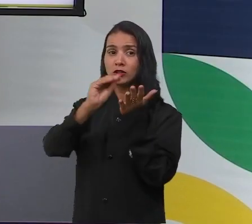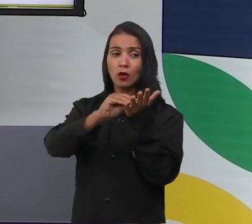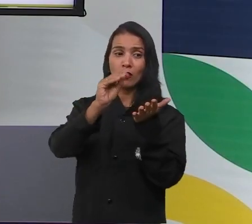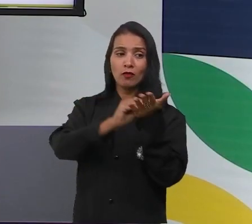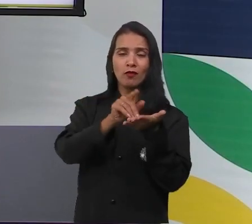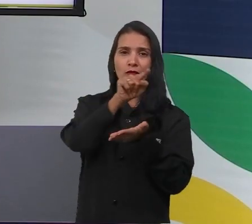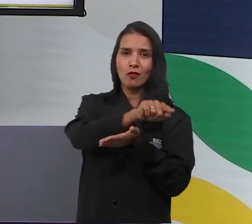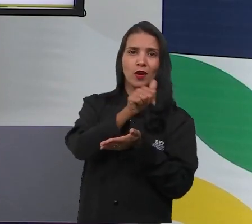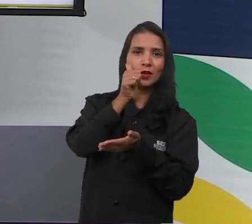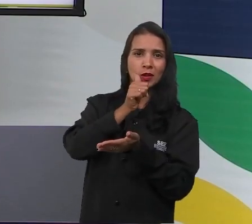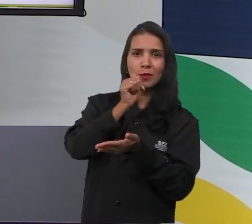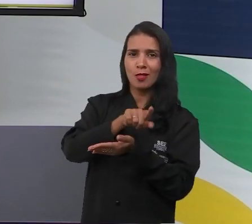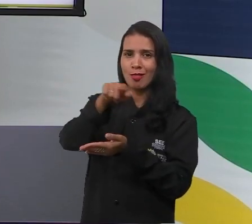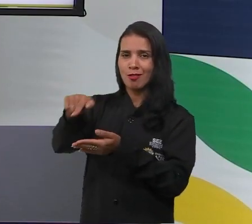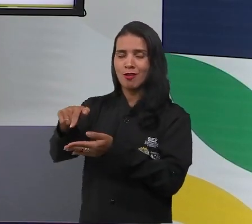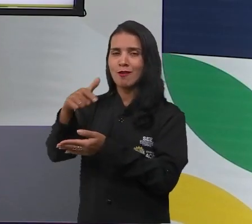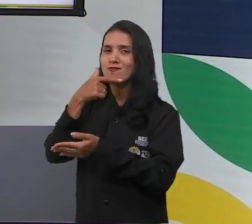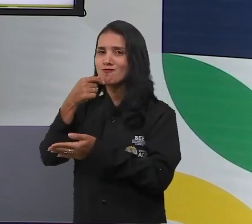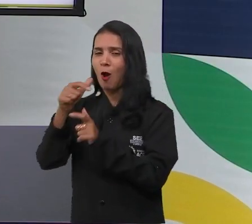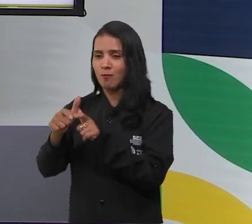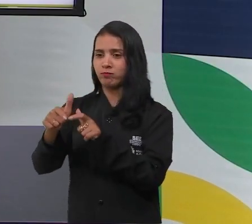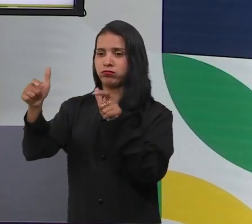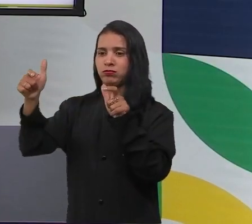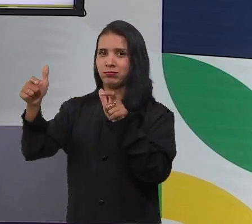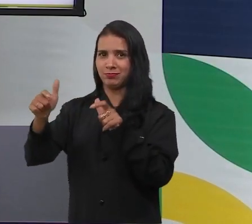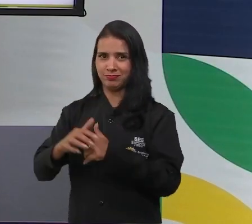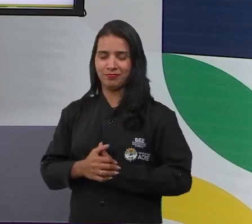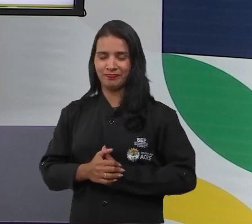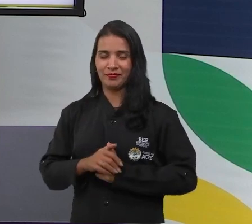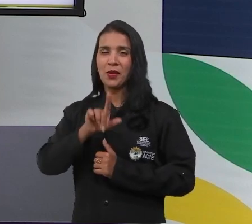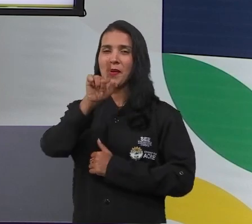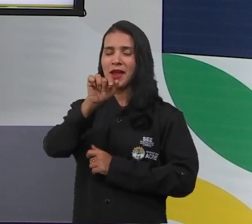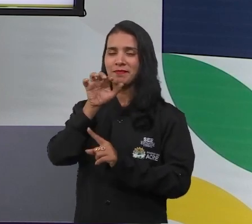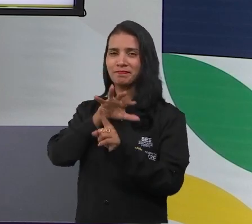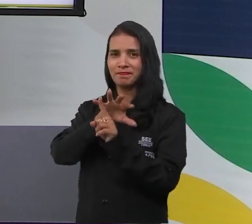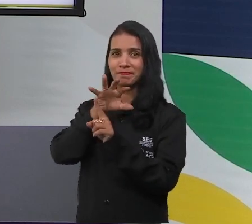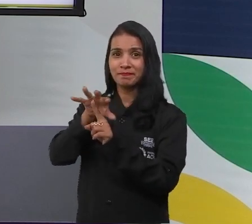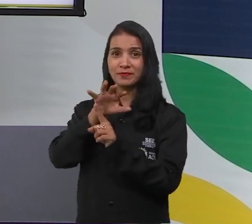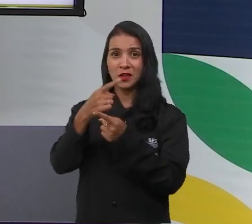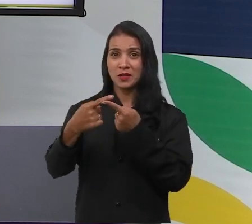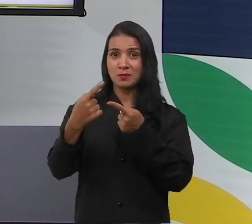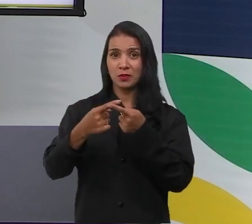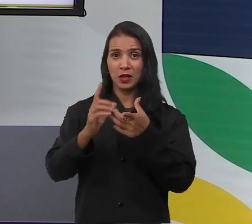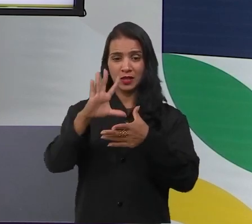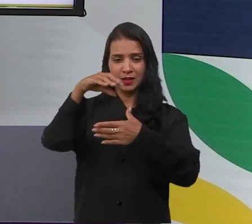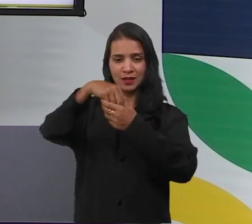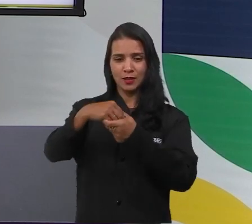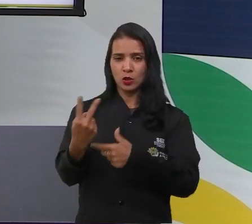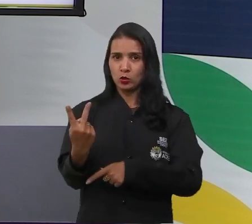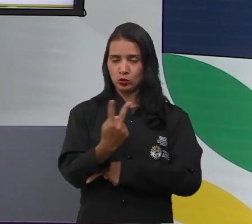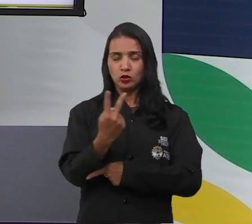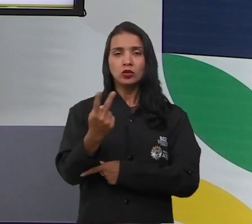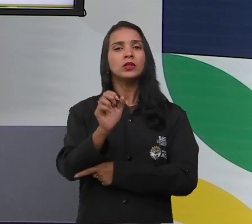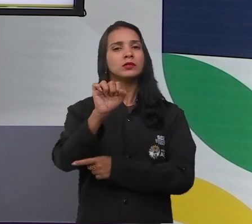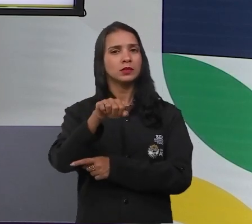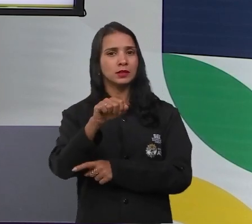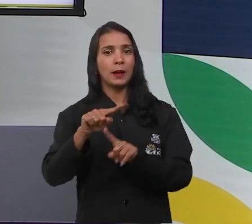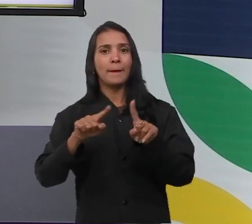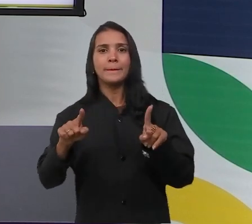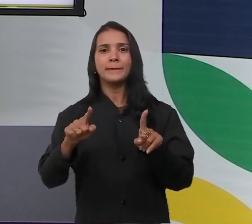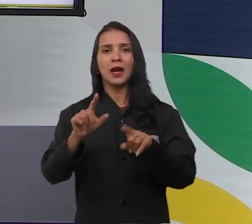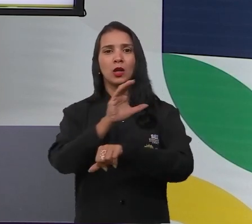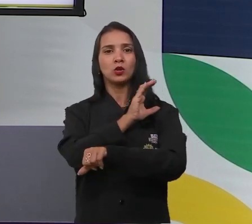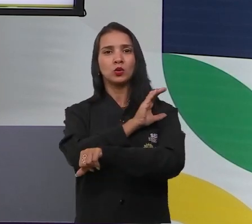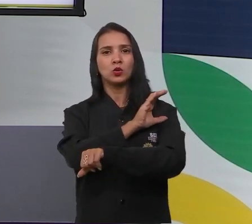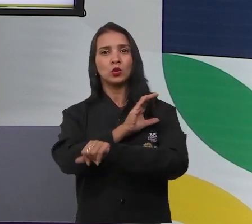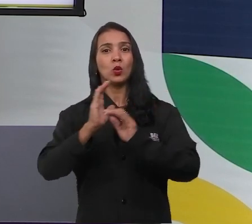mulher. Então, é influenciada, ou seja, o gene da calvície está nos 2. Mas está se comportando de